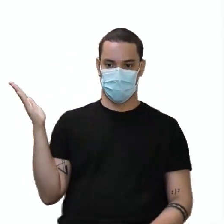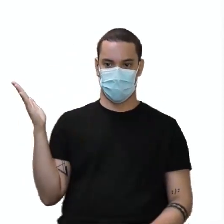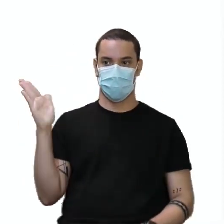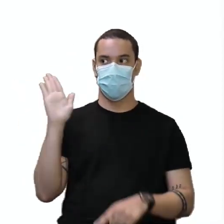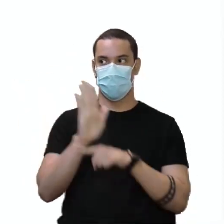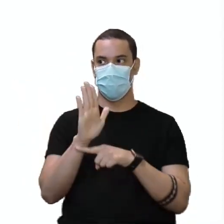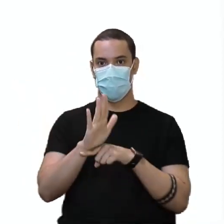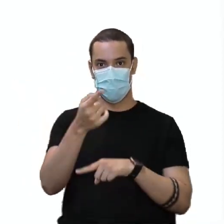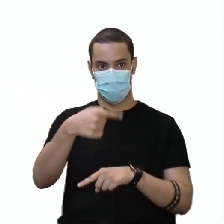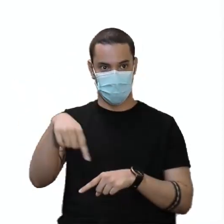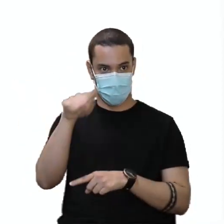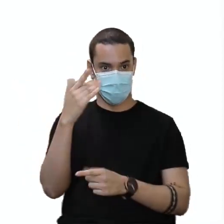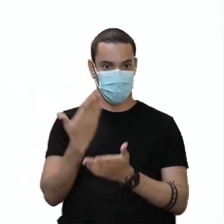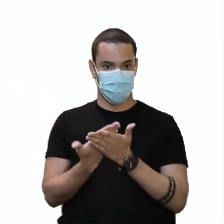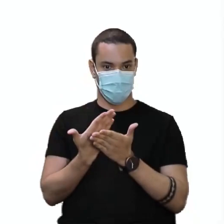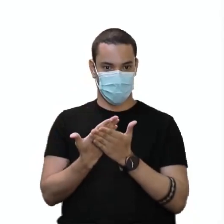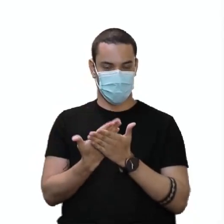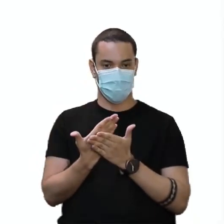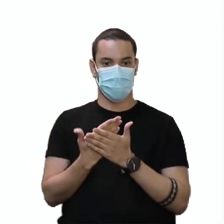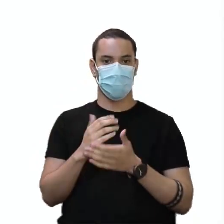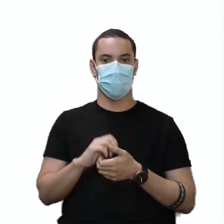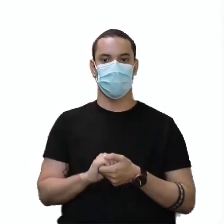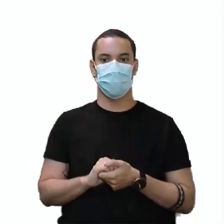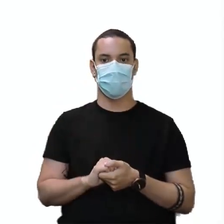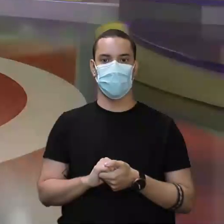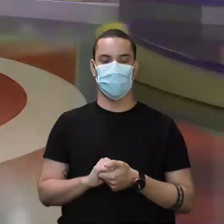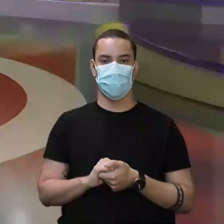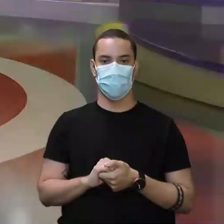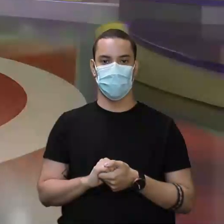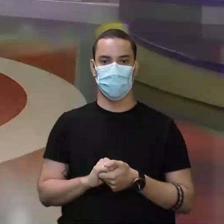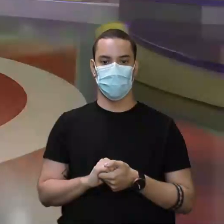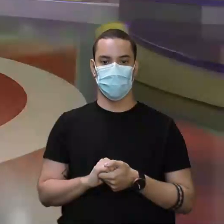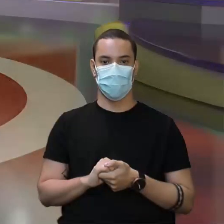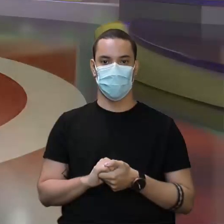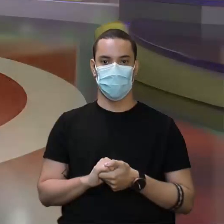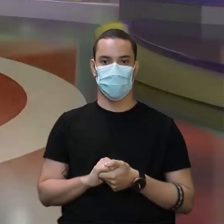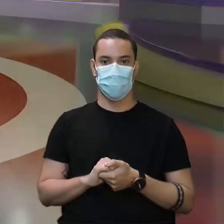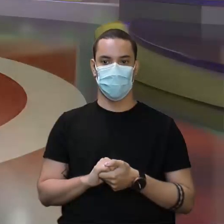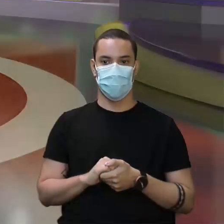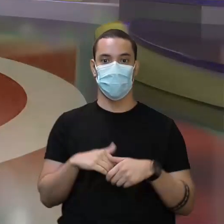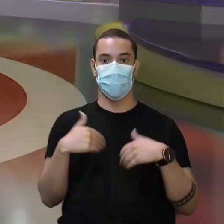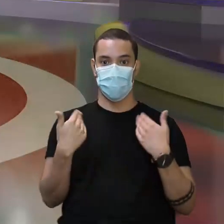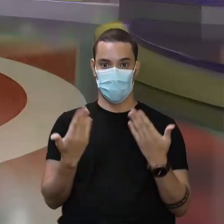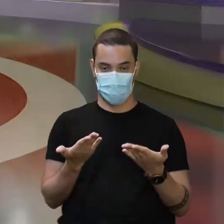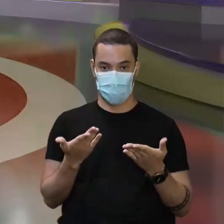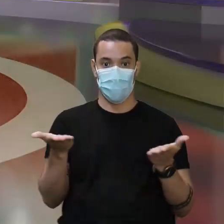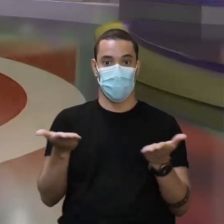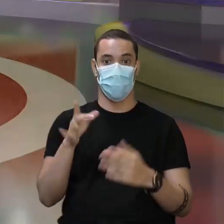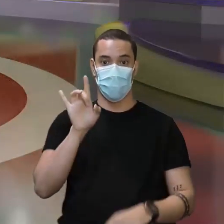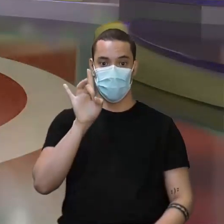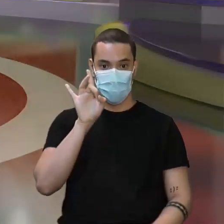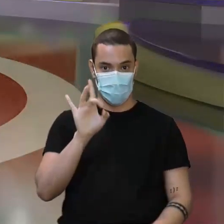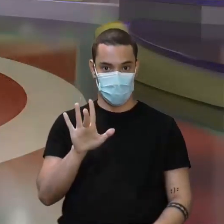para ajudar nos estudos de vocês. And that's it for today, guys. Por